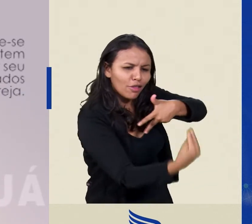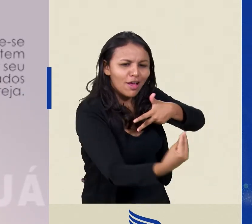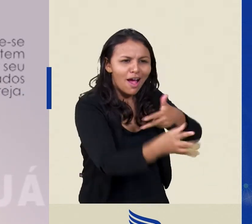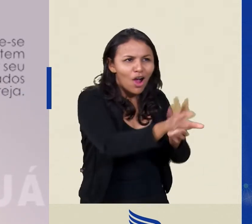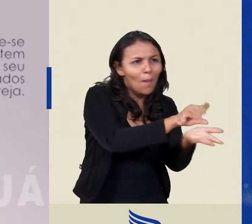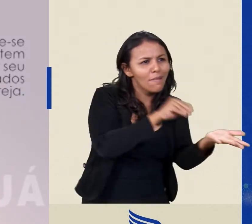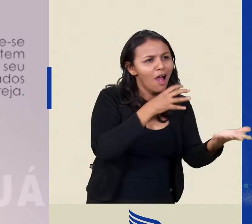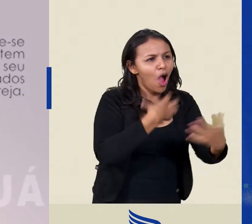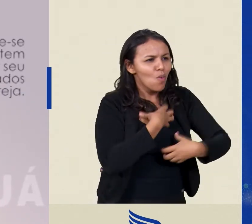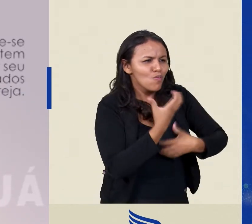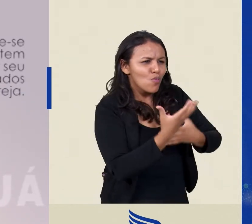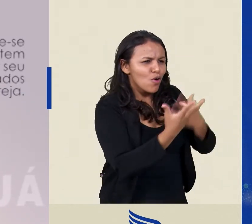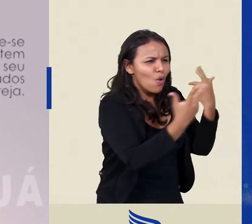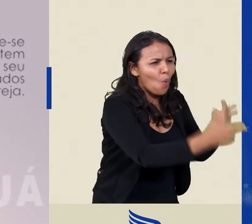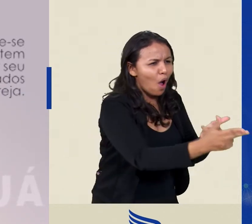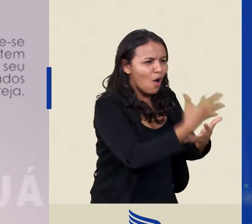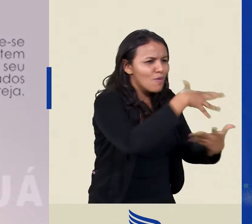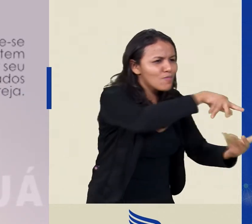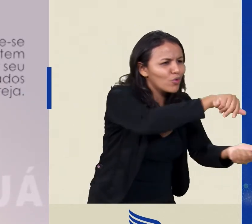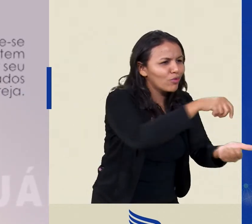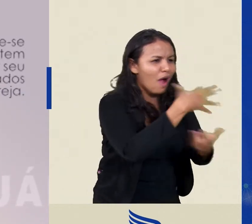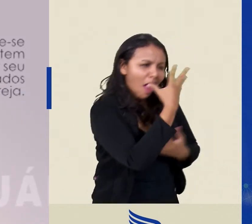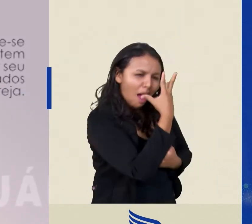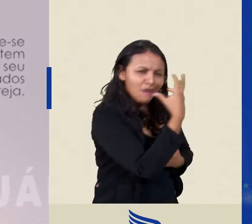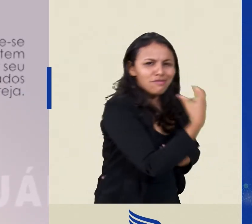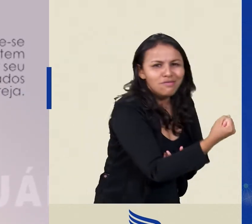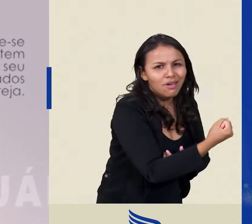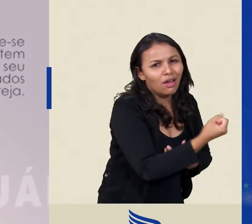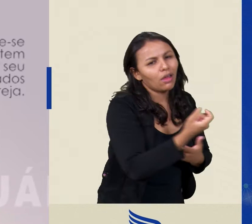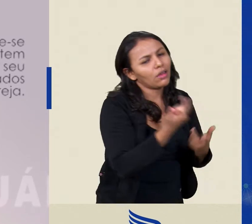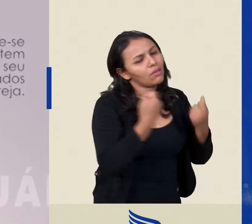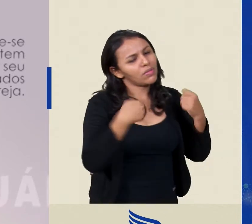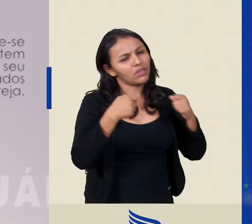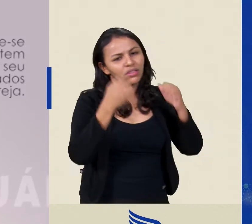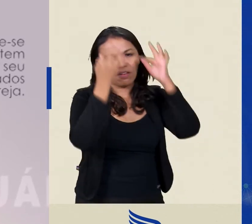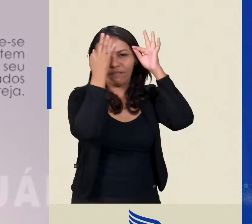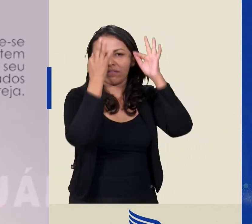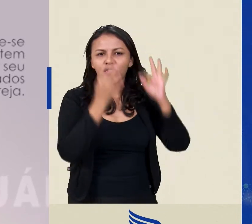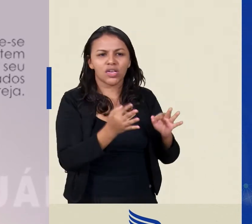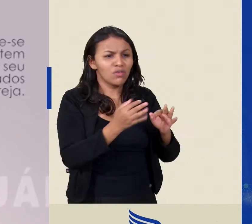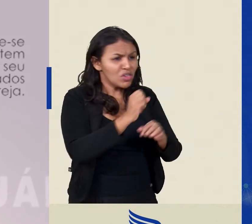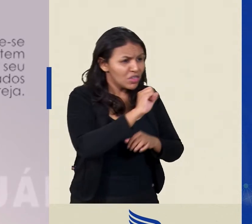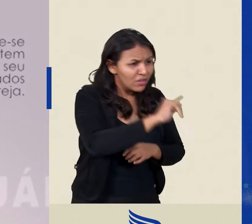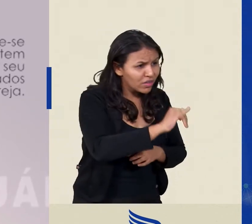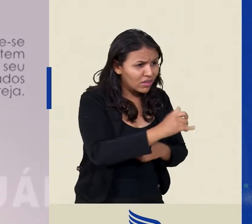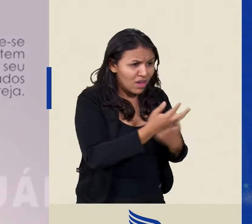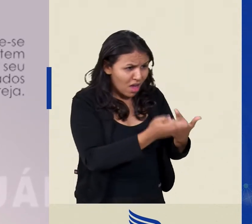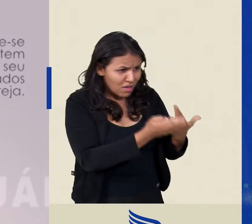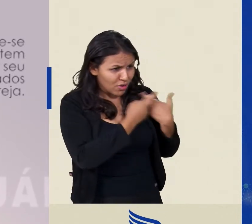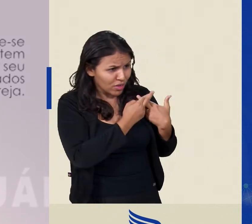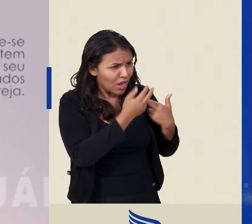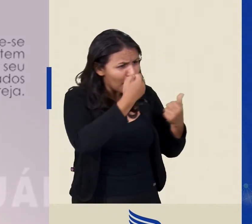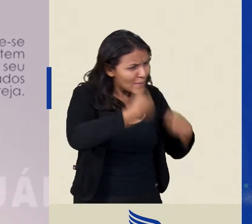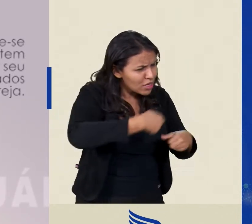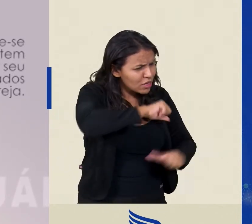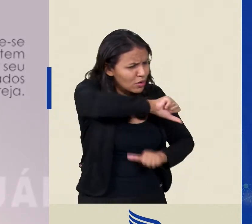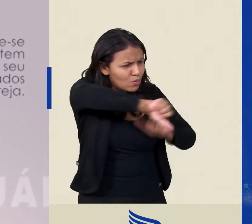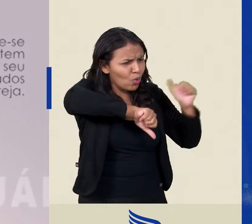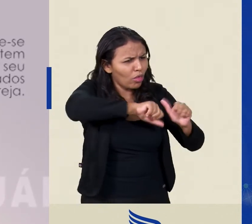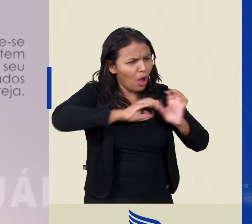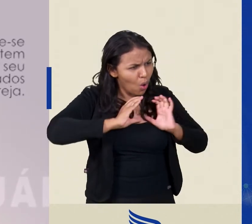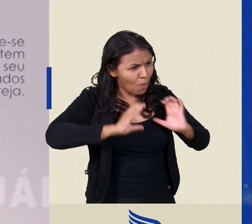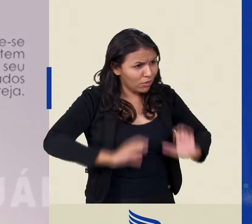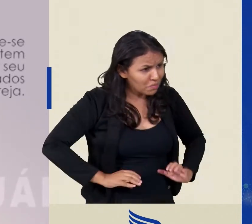do mundo, deve-se lidar fielmente com eles. Se não sentem a responsabilidade de mudar seu